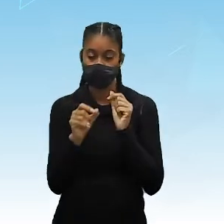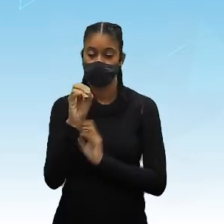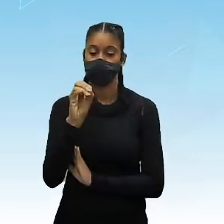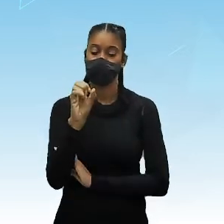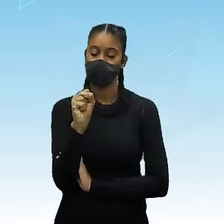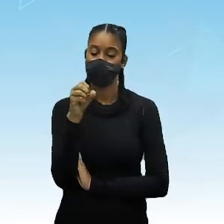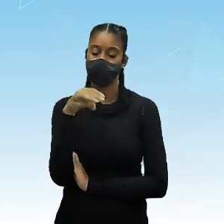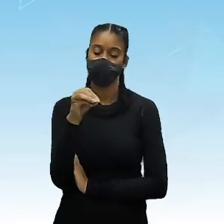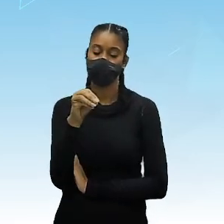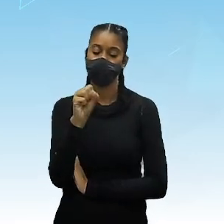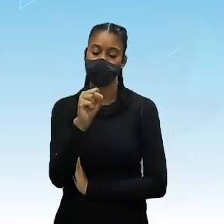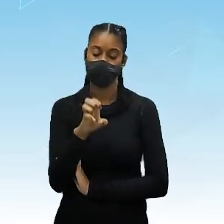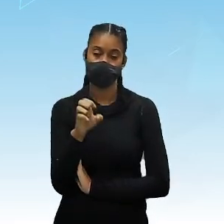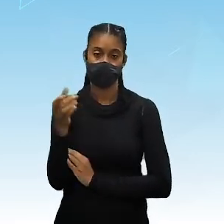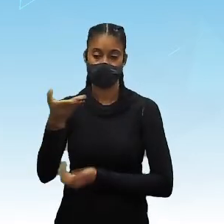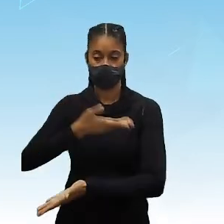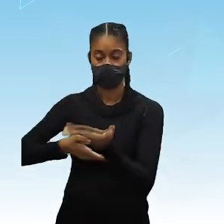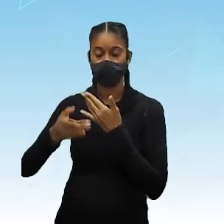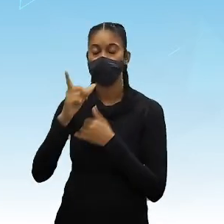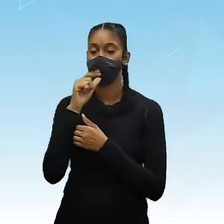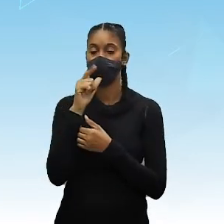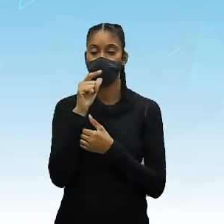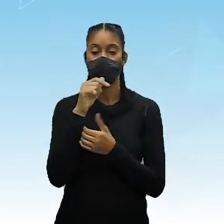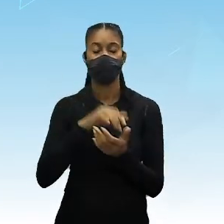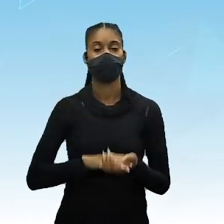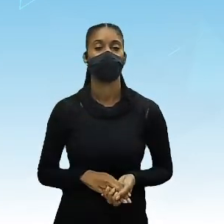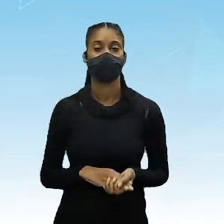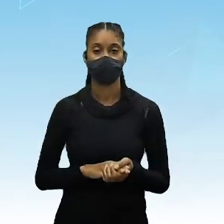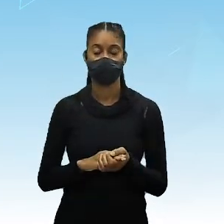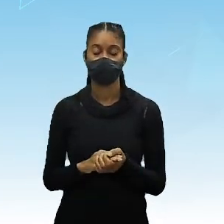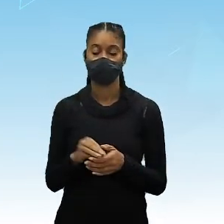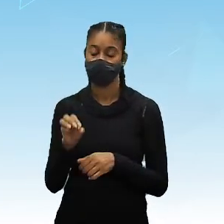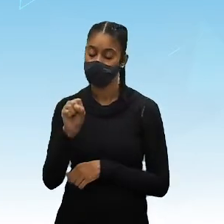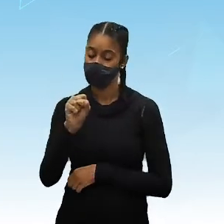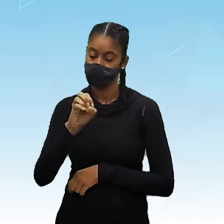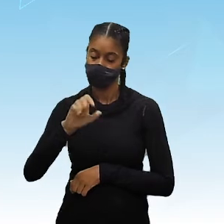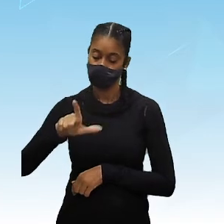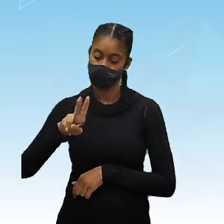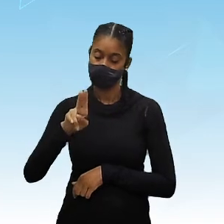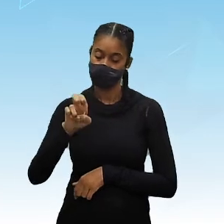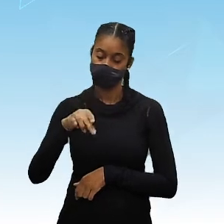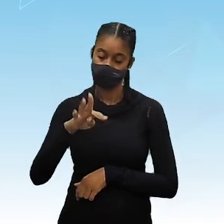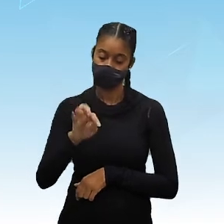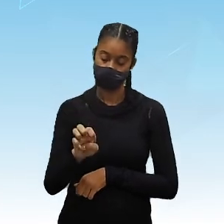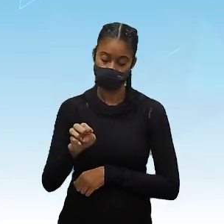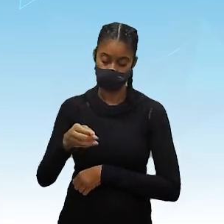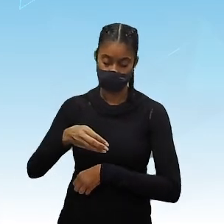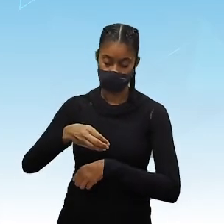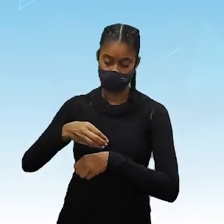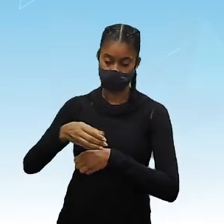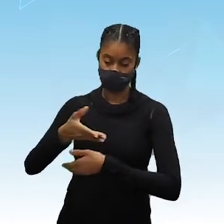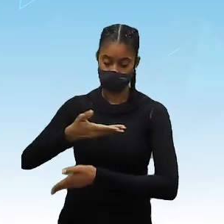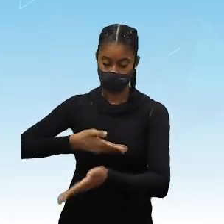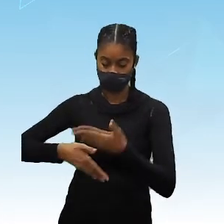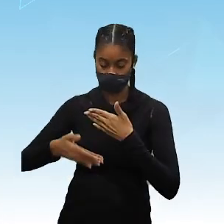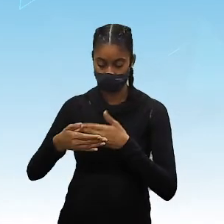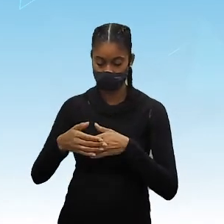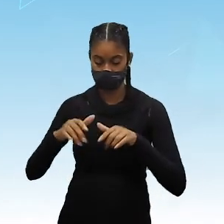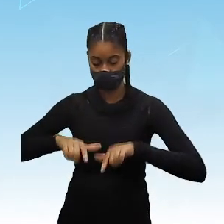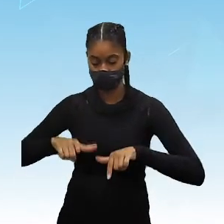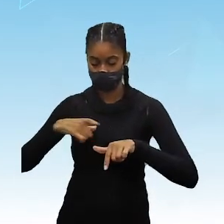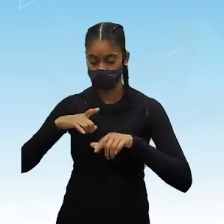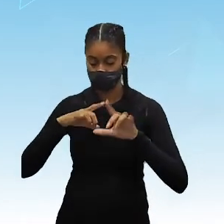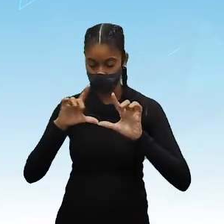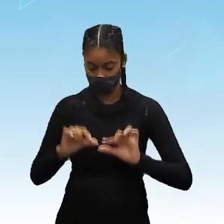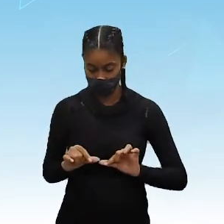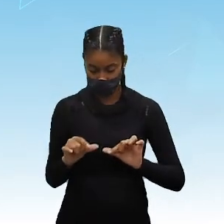A osmose é a passagem de água, ou melhor, de solvente, de um meio para o outro. De um meio com menos sais